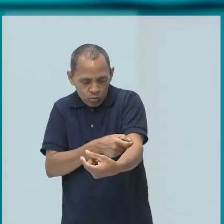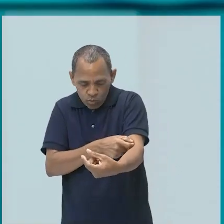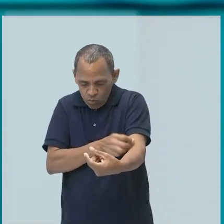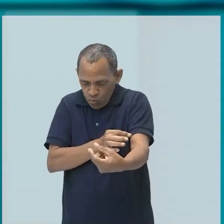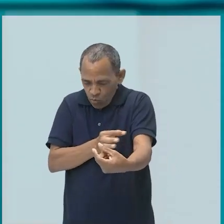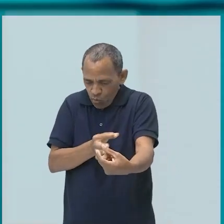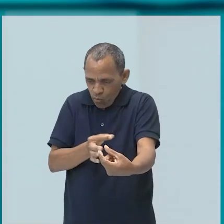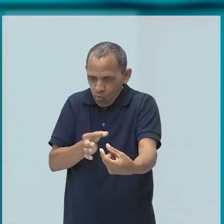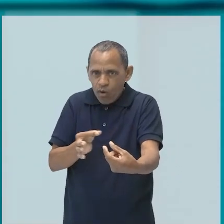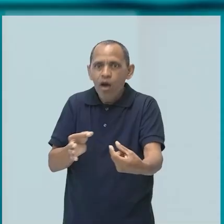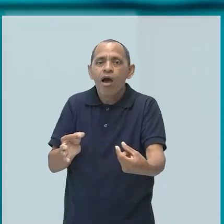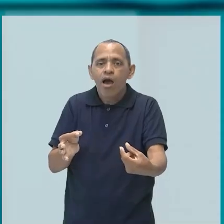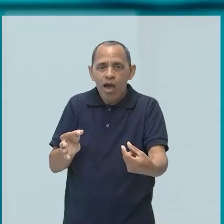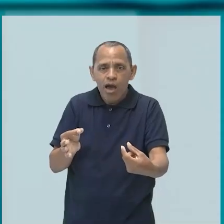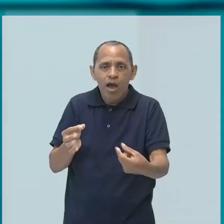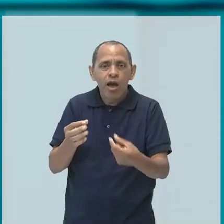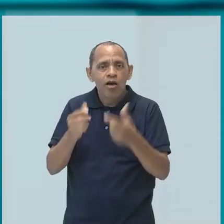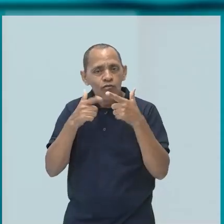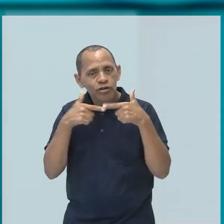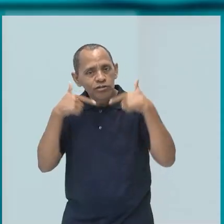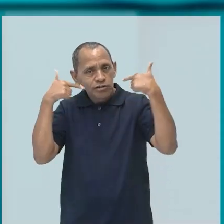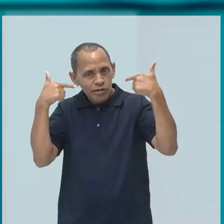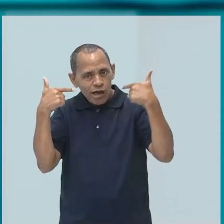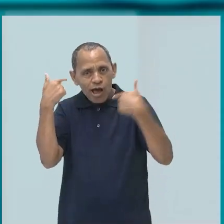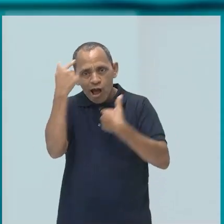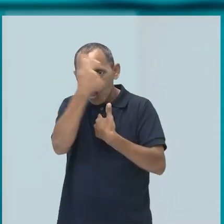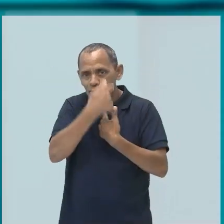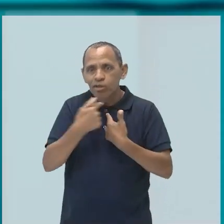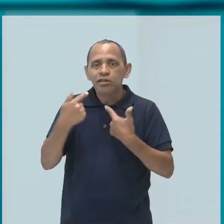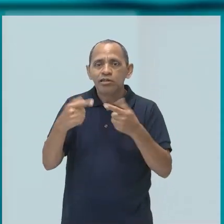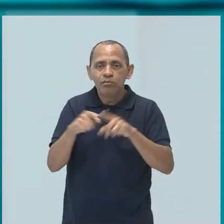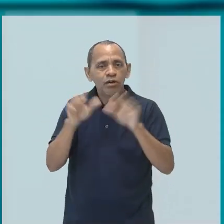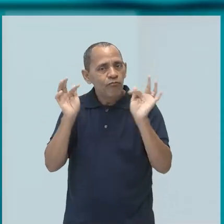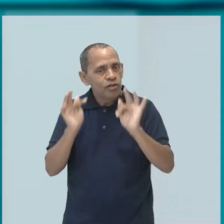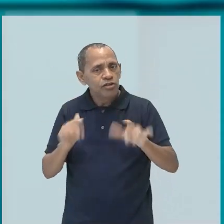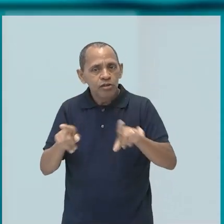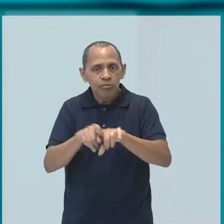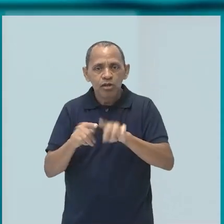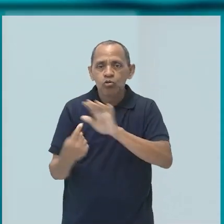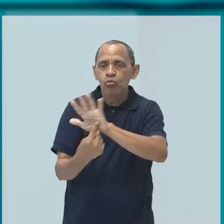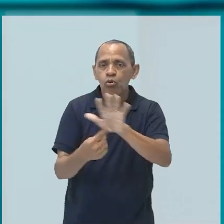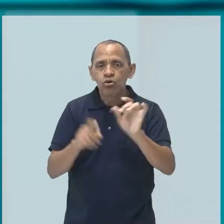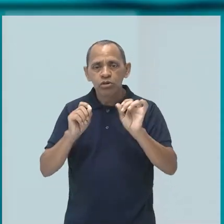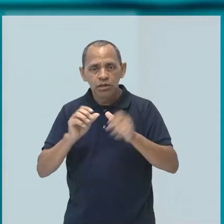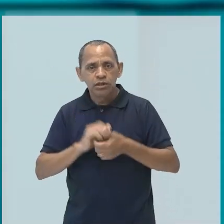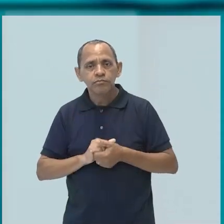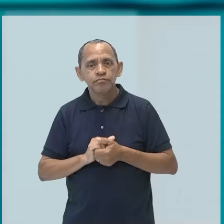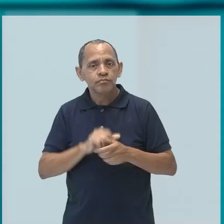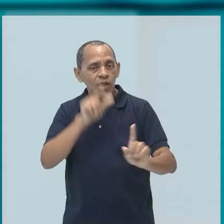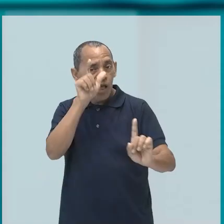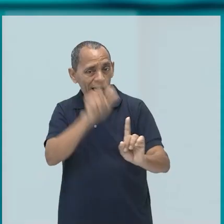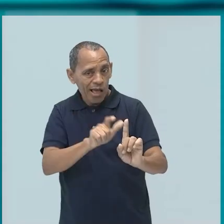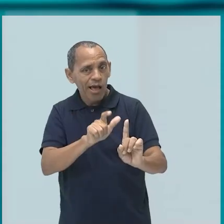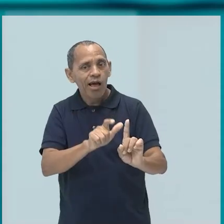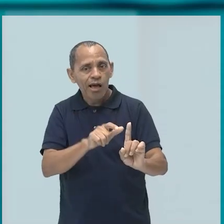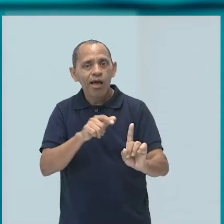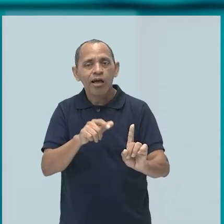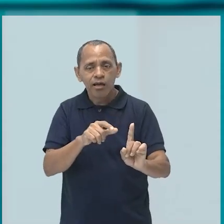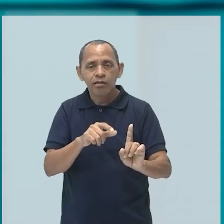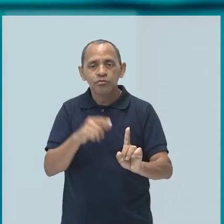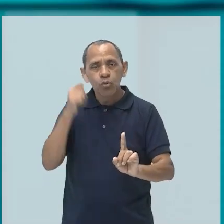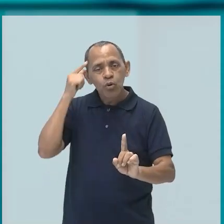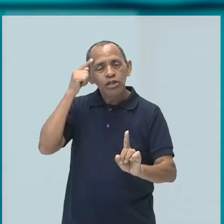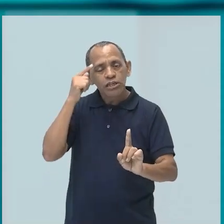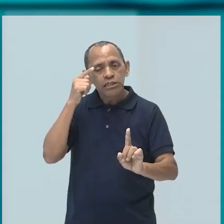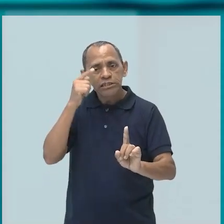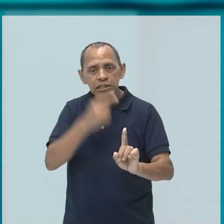com um sorriso no rosto, uma expressão feliz, isso traz também, essa atuação traz uma ideia positiva